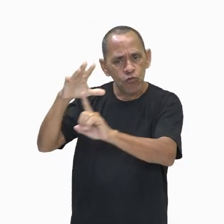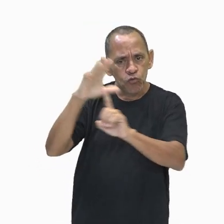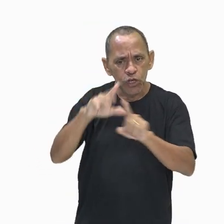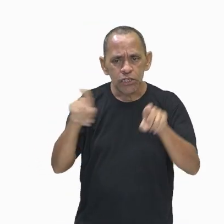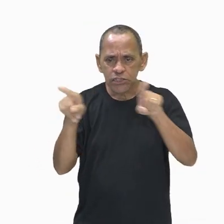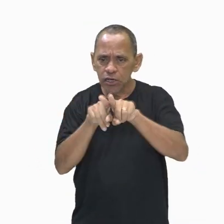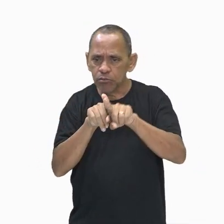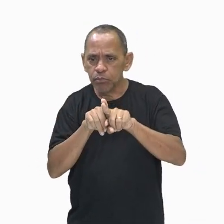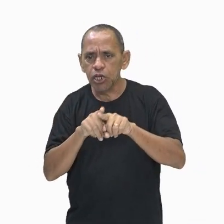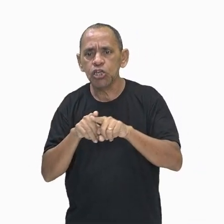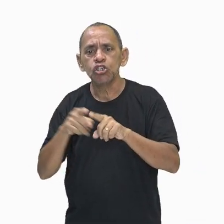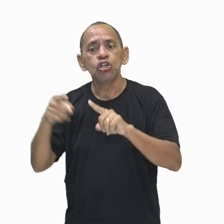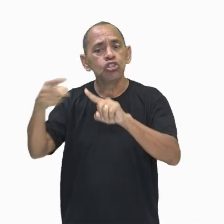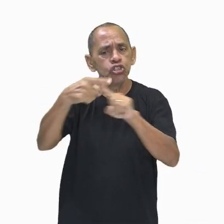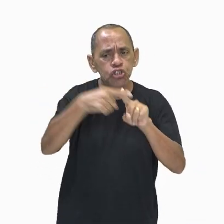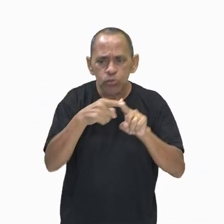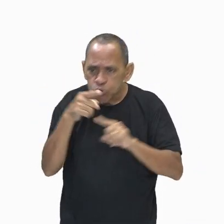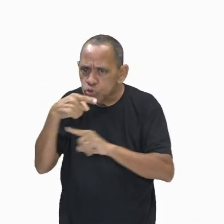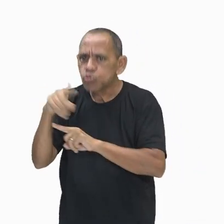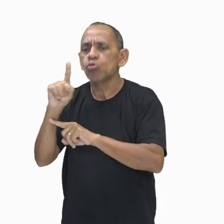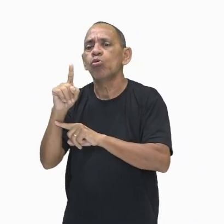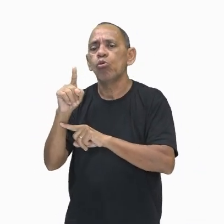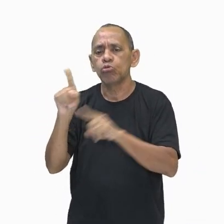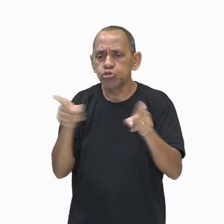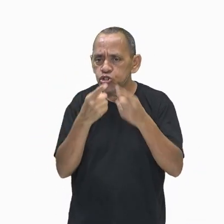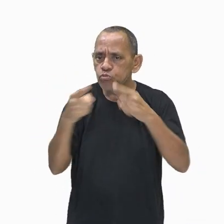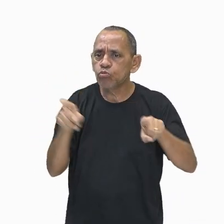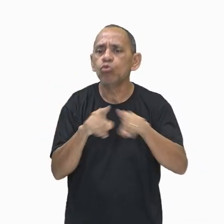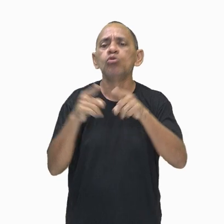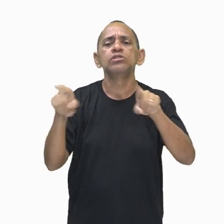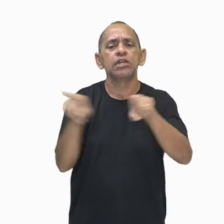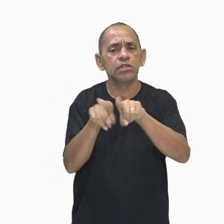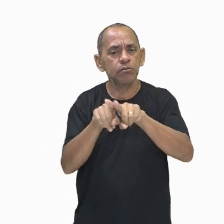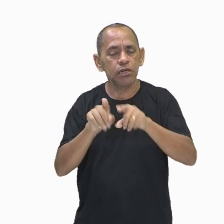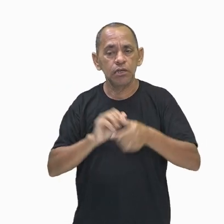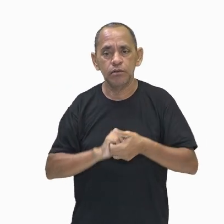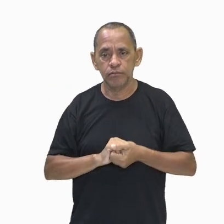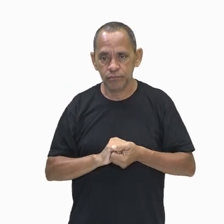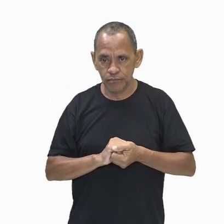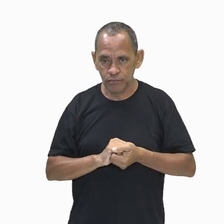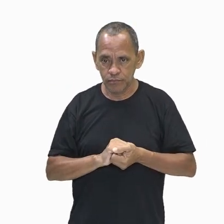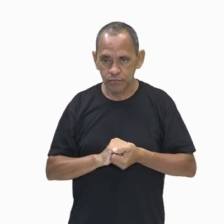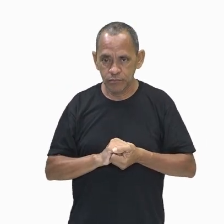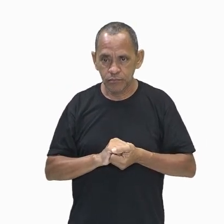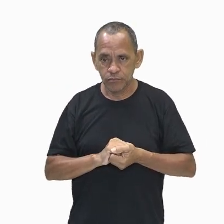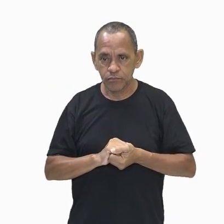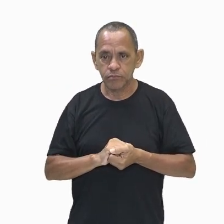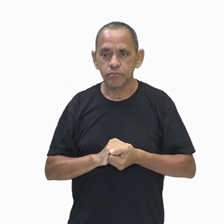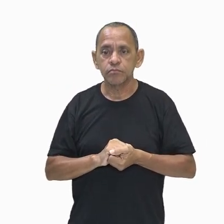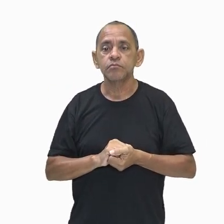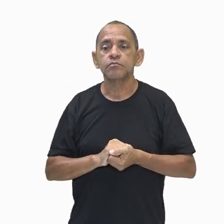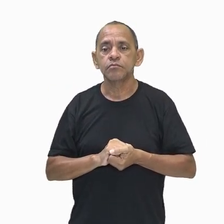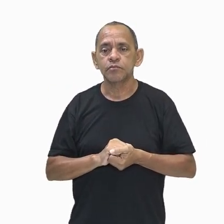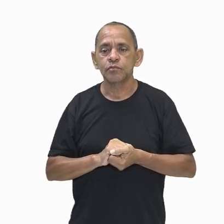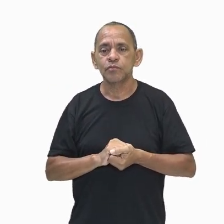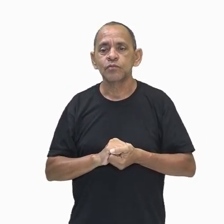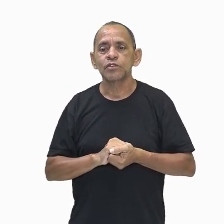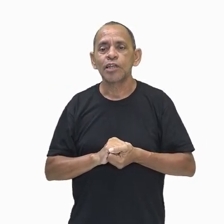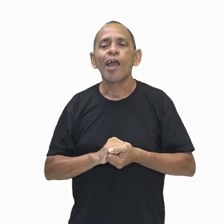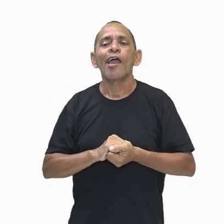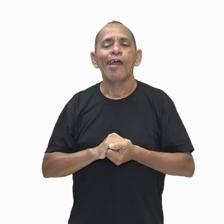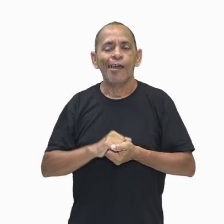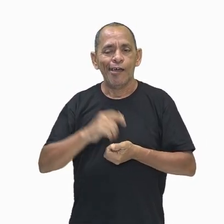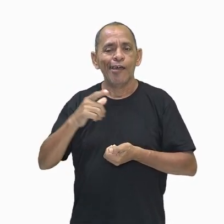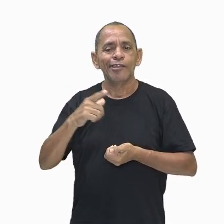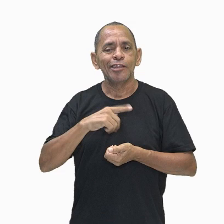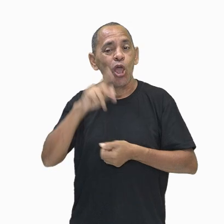João Gilberto tem até eu falo sempre para vocês, que tem até uma lenda que conta sobre João